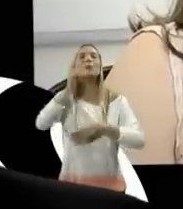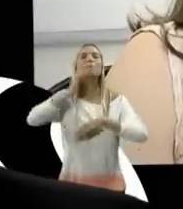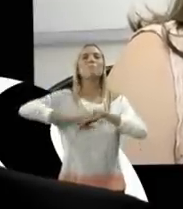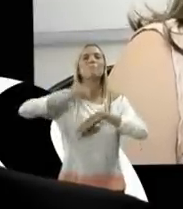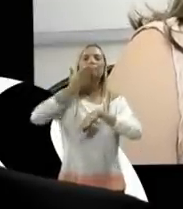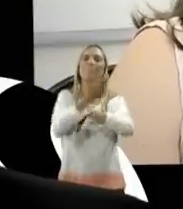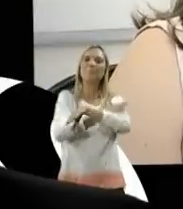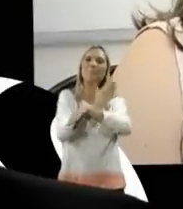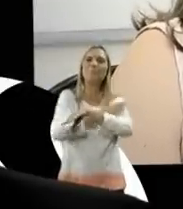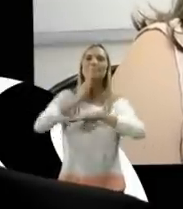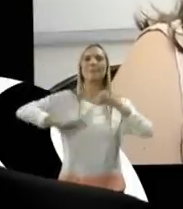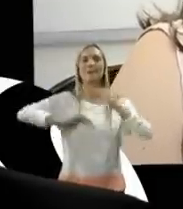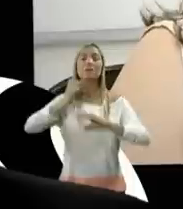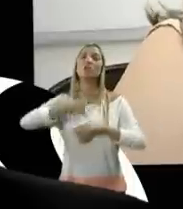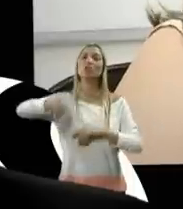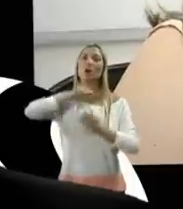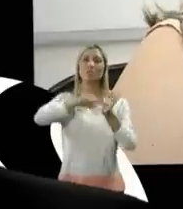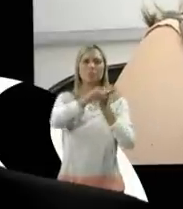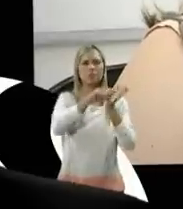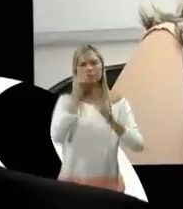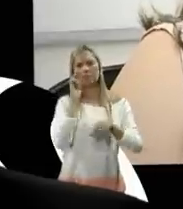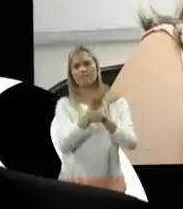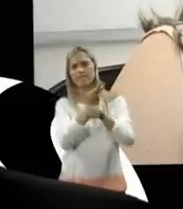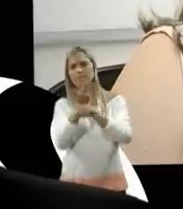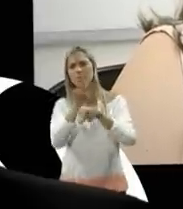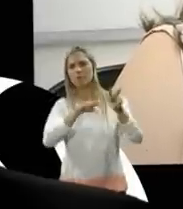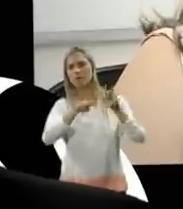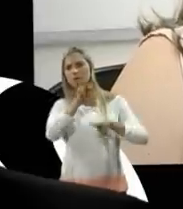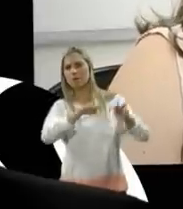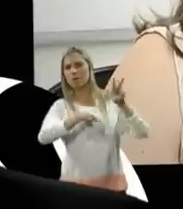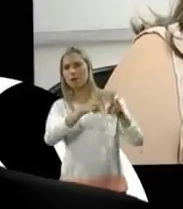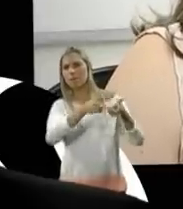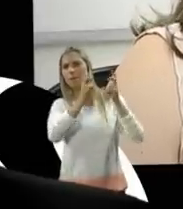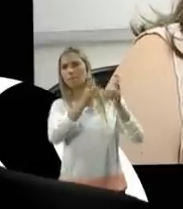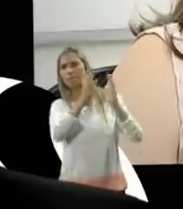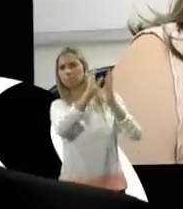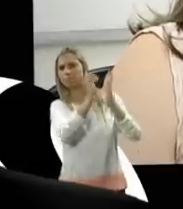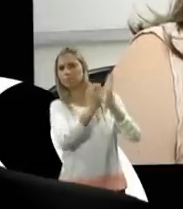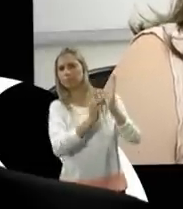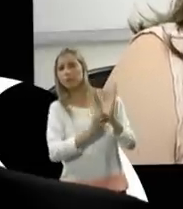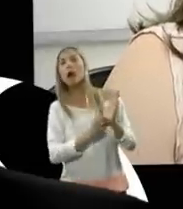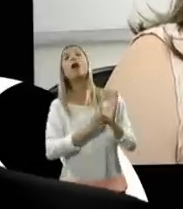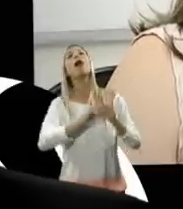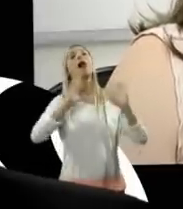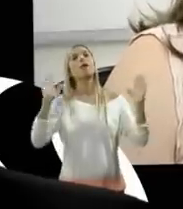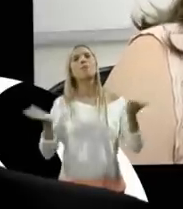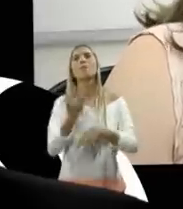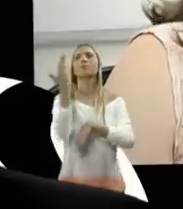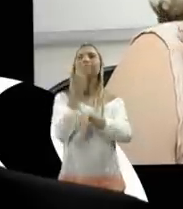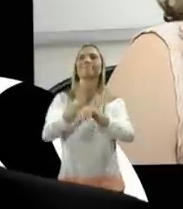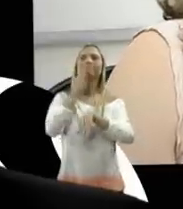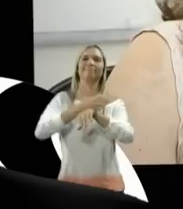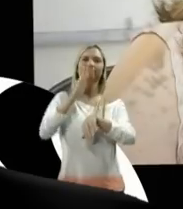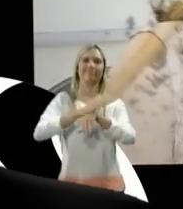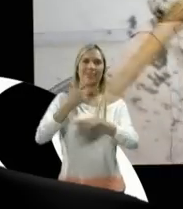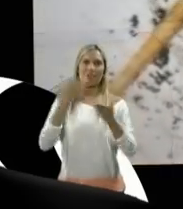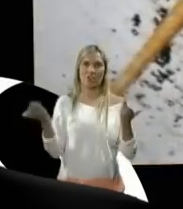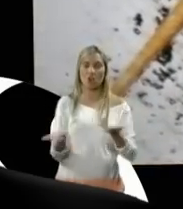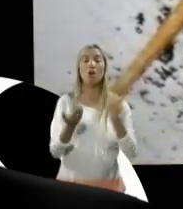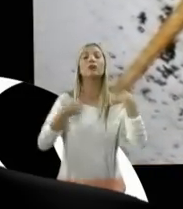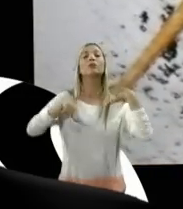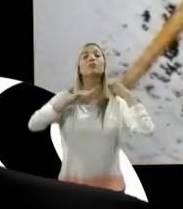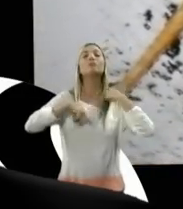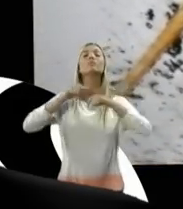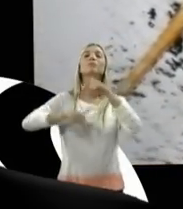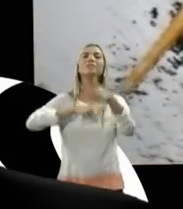porque a nossa pesquisa foi mais observadora e a pesquisa empírica, e agora nós estamos, no nosso próximo passo